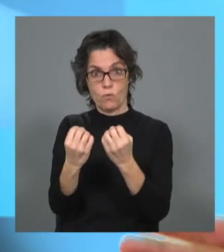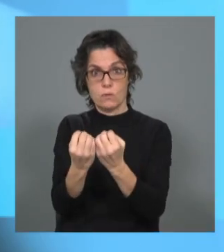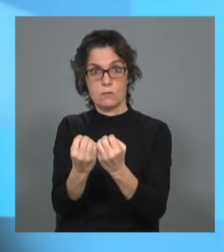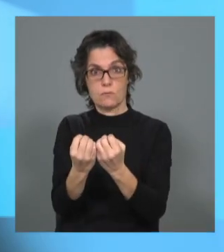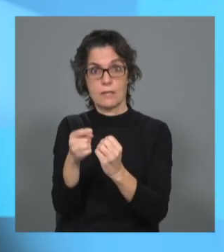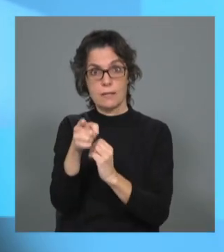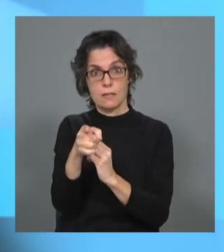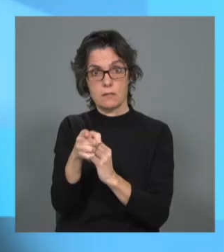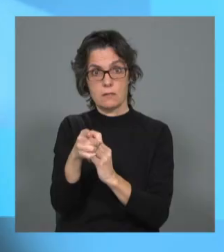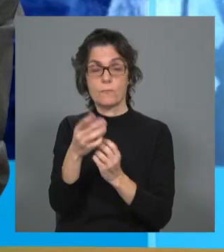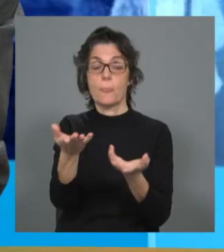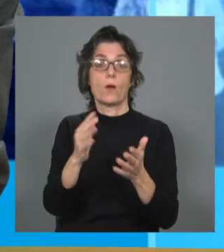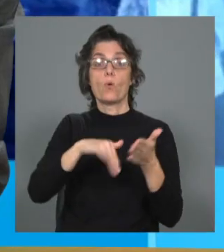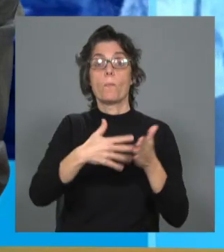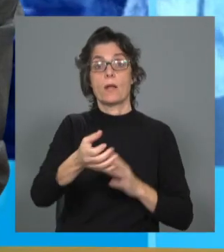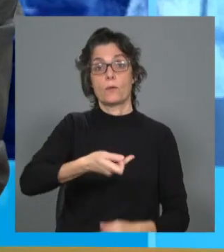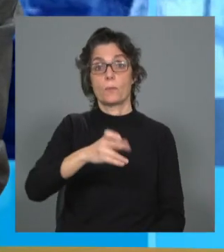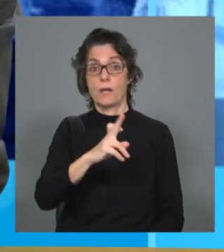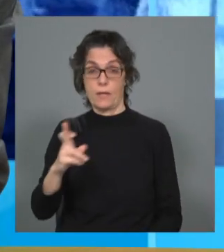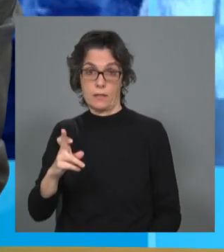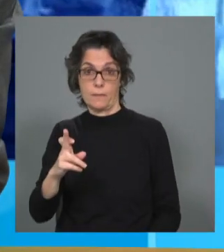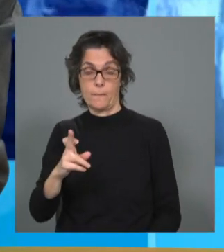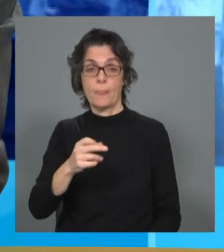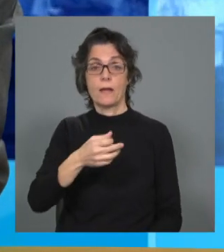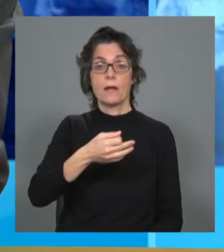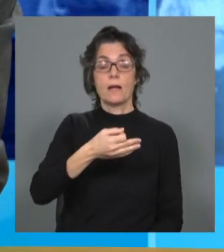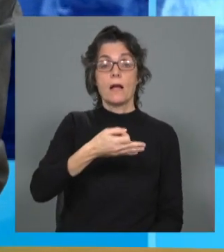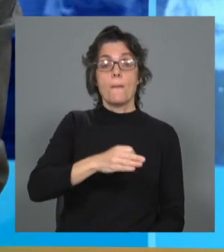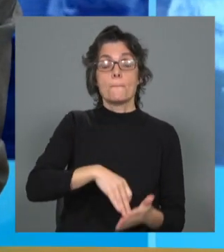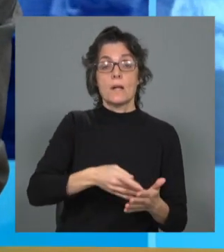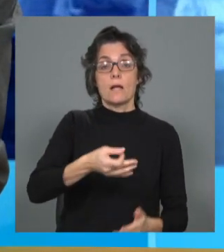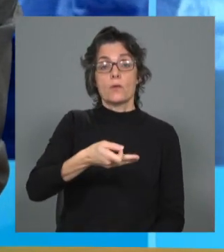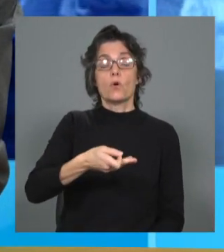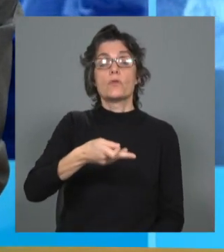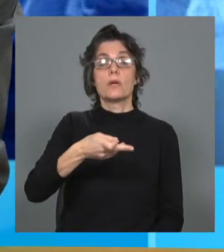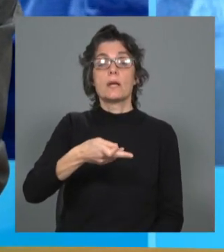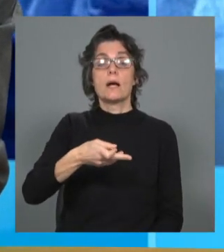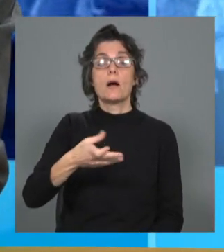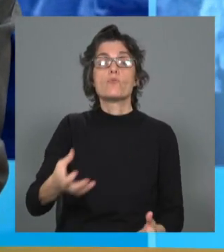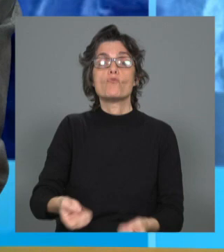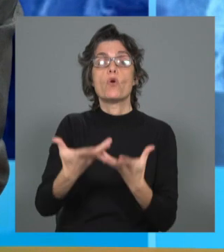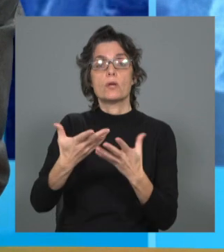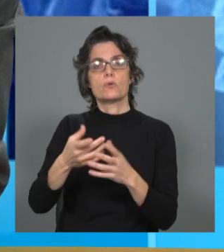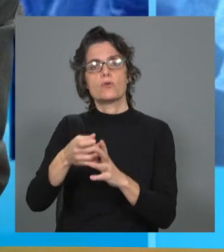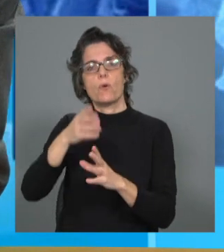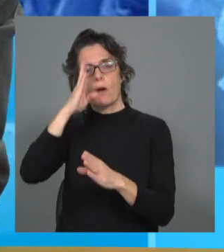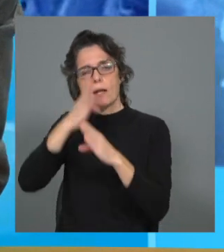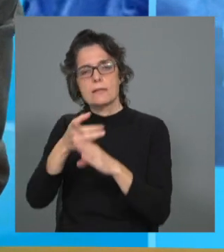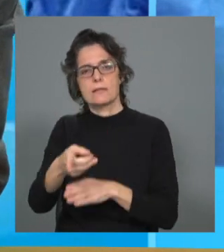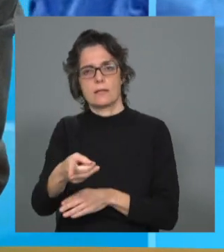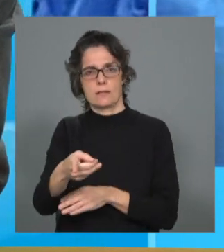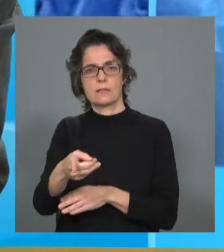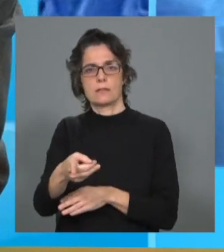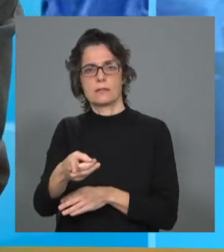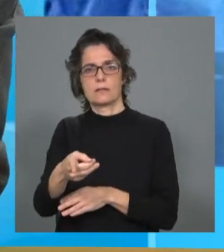Aliás, o PRR tem as palavras resiliência e recuperação. E, de facto, se nós pensarmos resiliência,